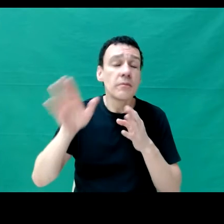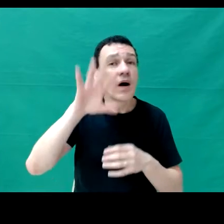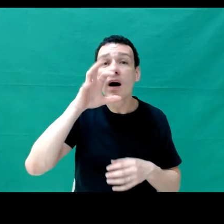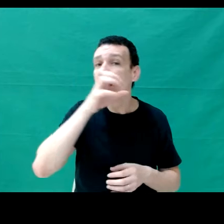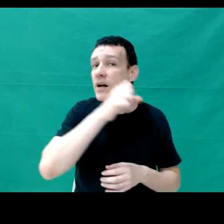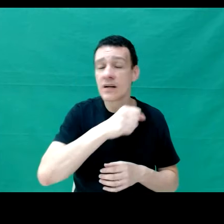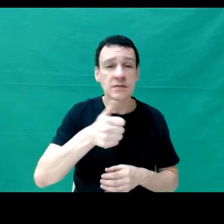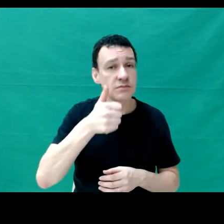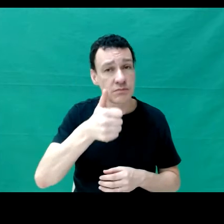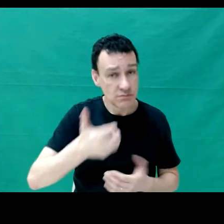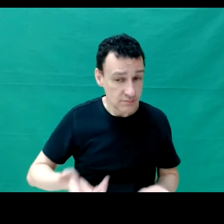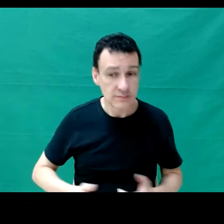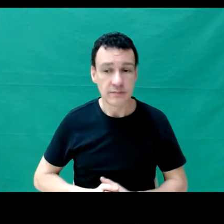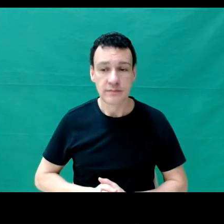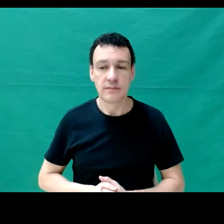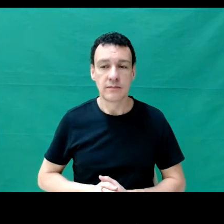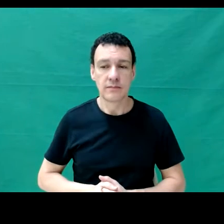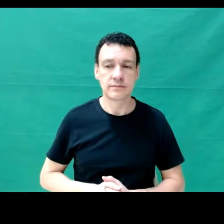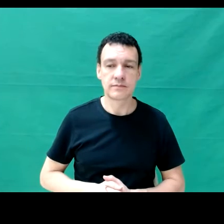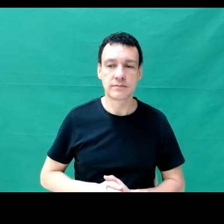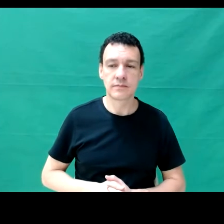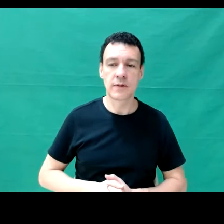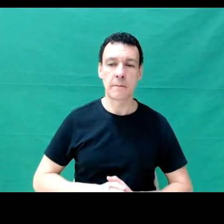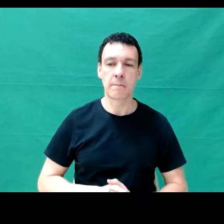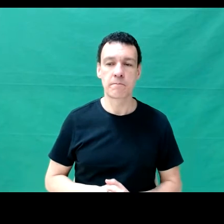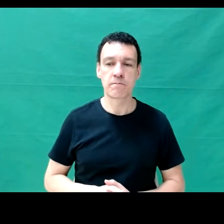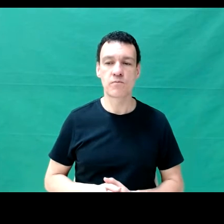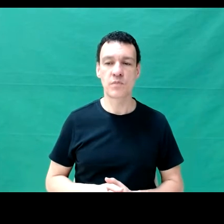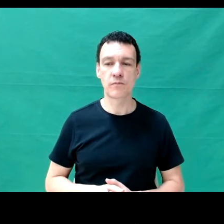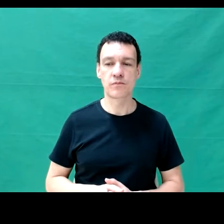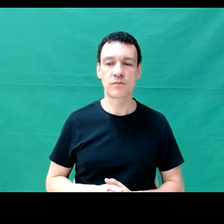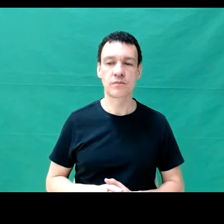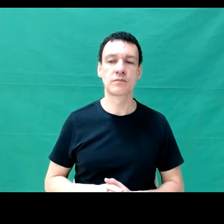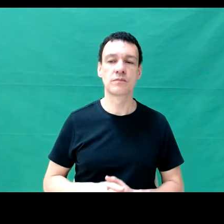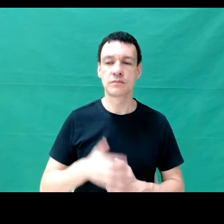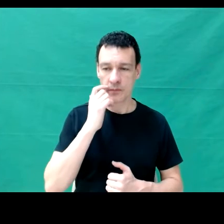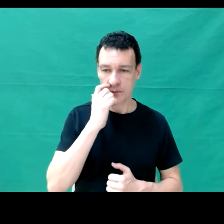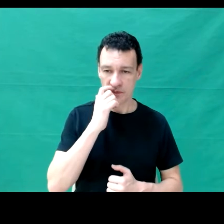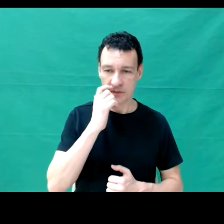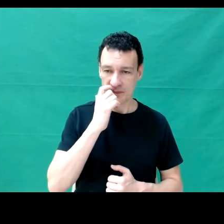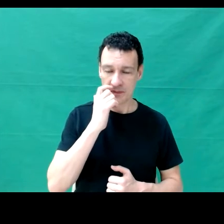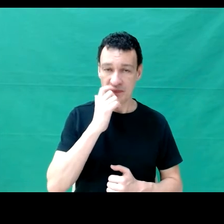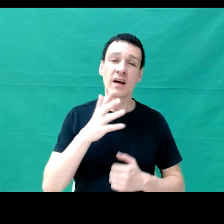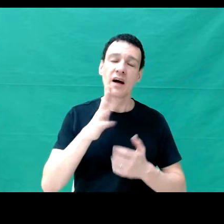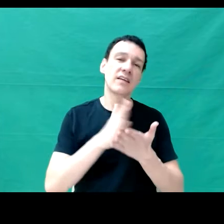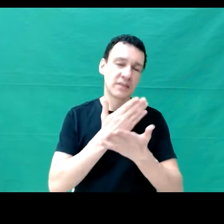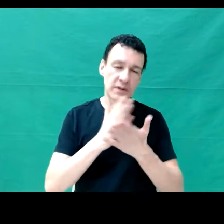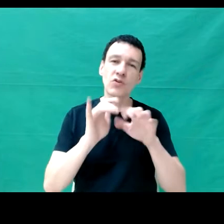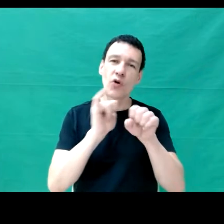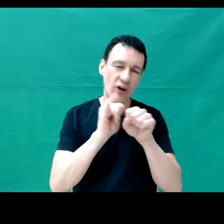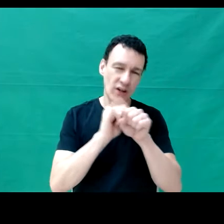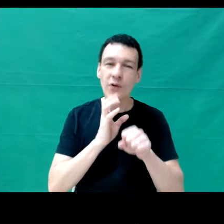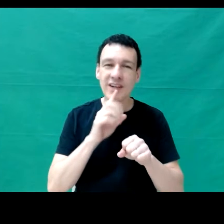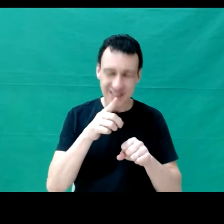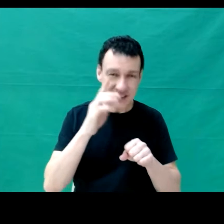produção significativo. A Toyota, né, é um exemplo, né? Quem não se lembra do Fordismo e do